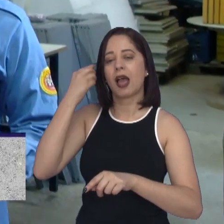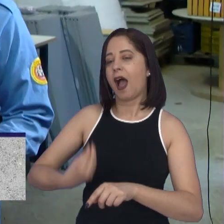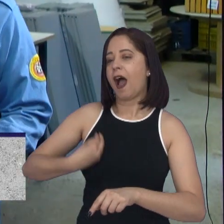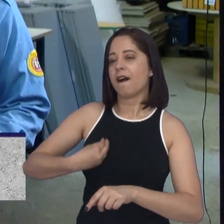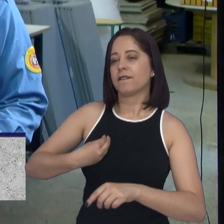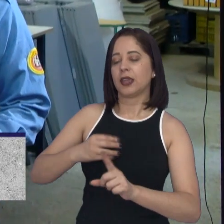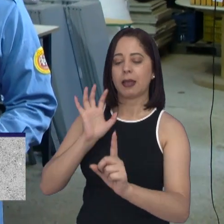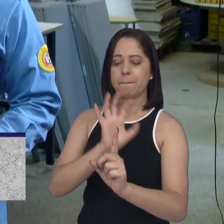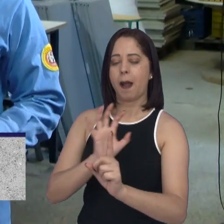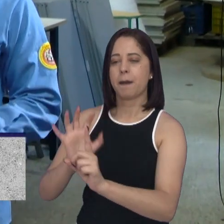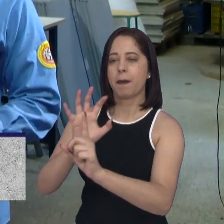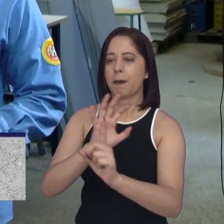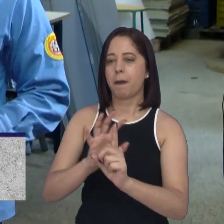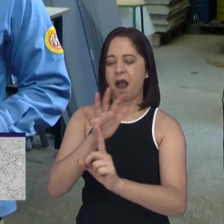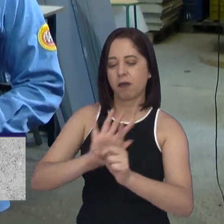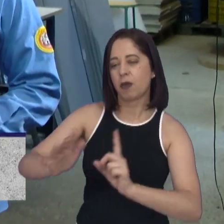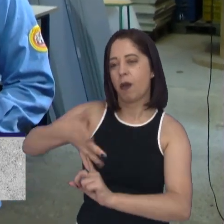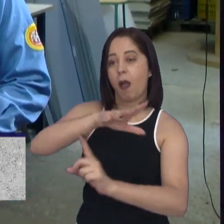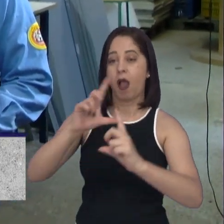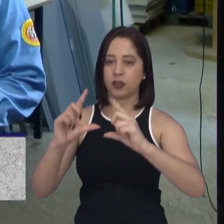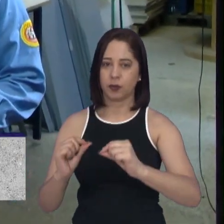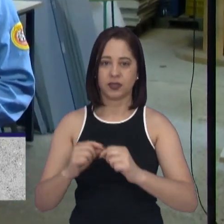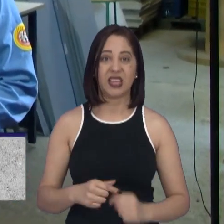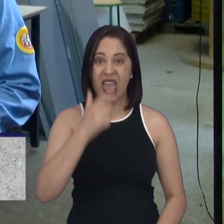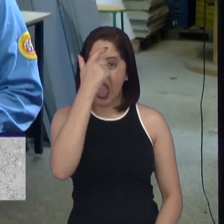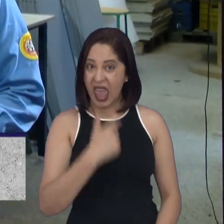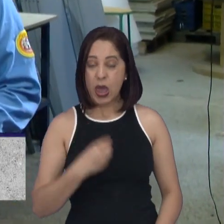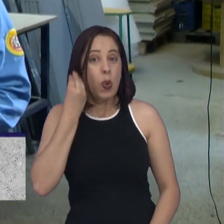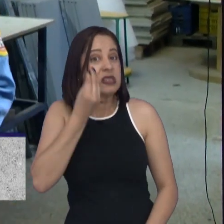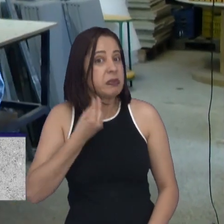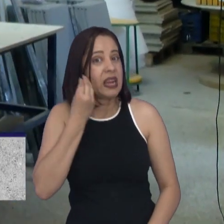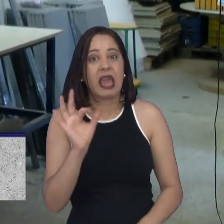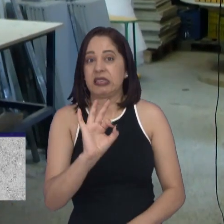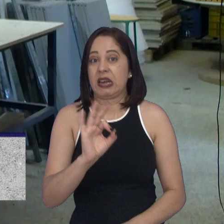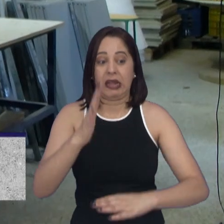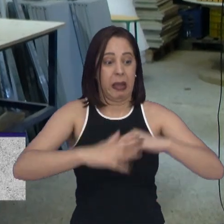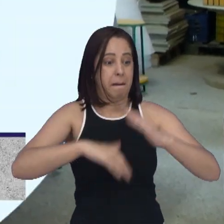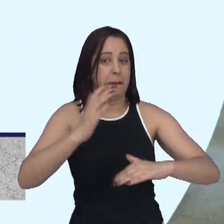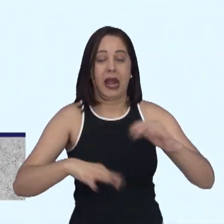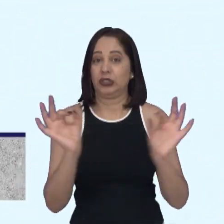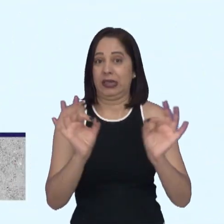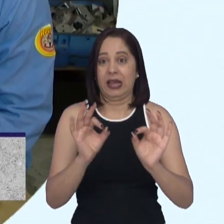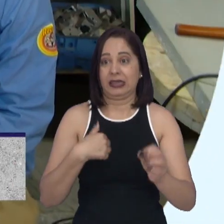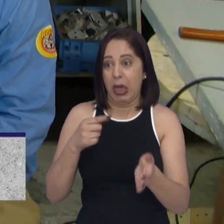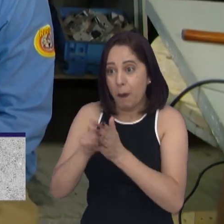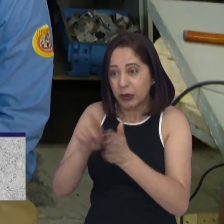vi que eu não levo jeito nenhum para fazer cadeira de pallet. Essa daqui o Gabriel não vai me contratar, nem vou perguntar isso para ele.